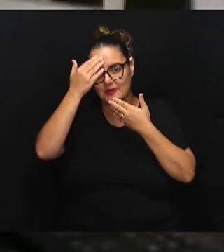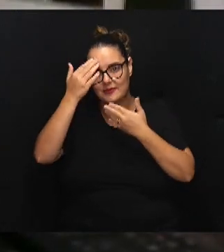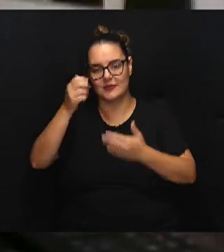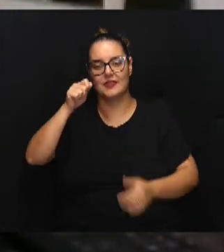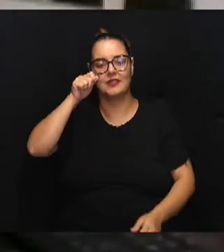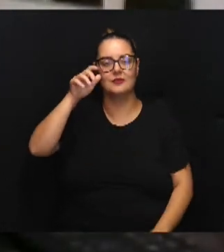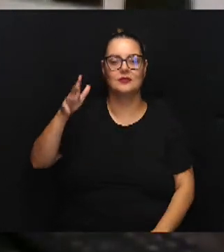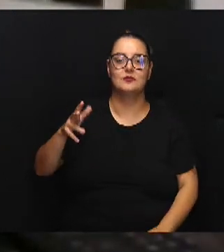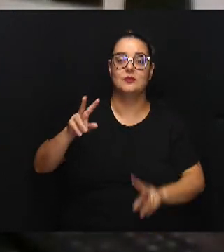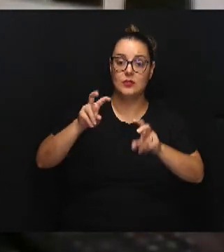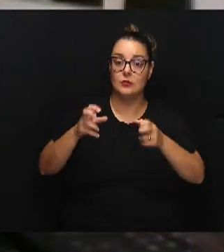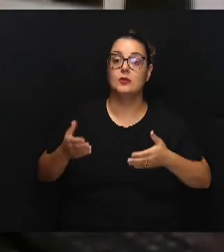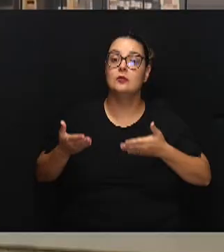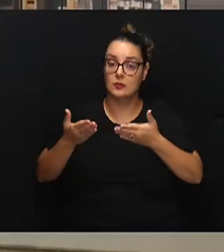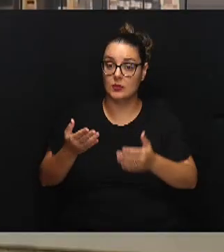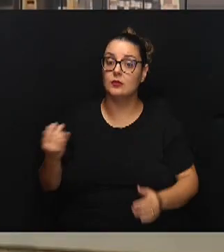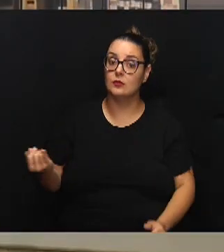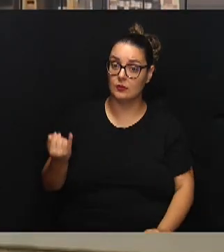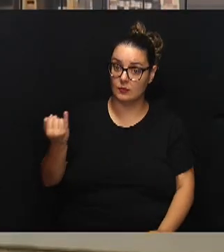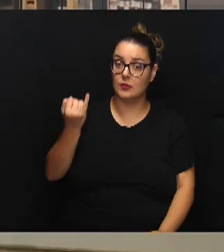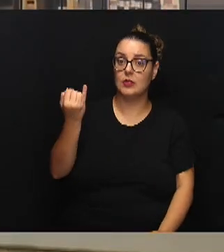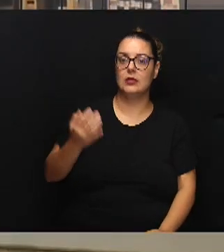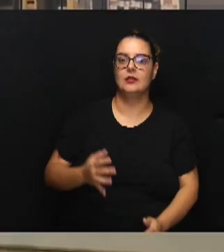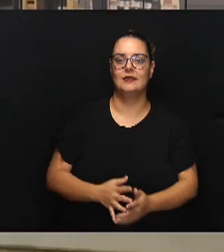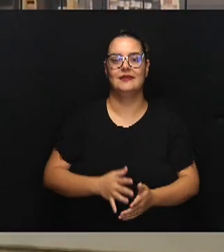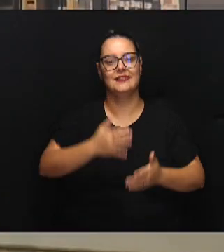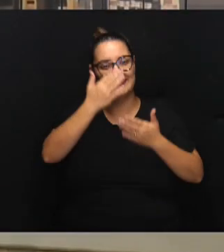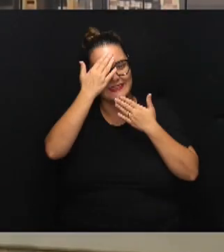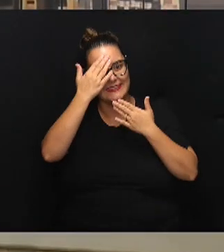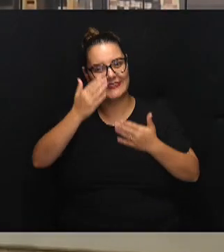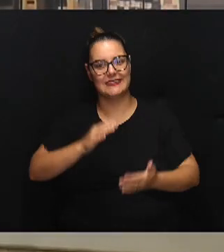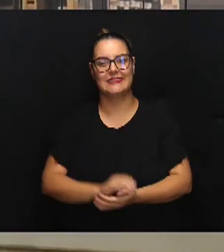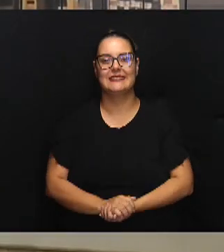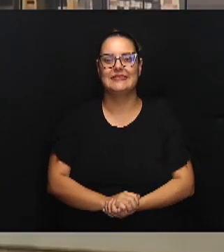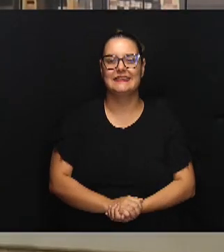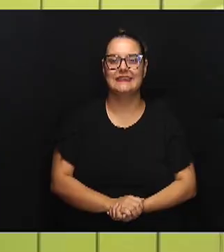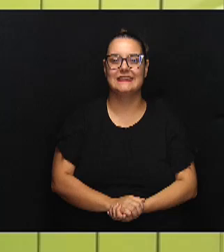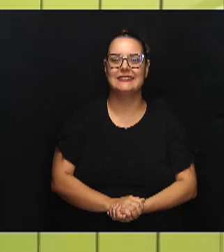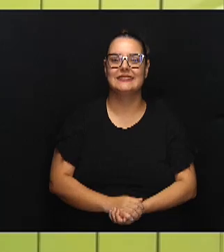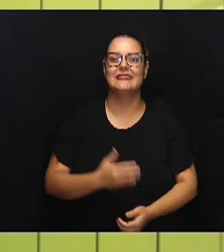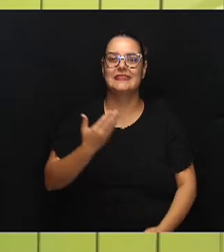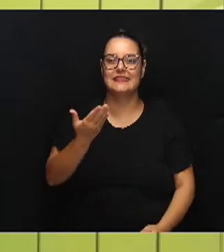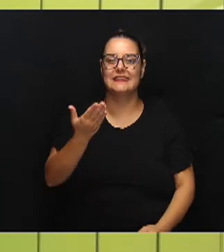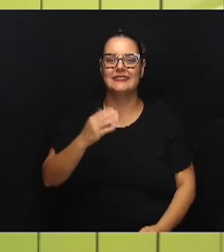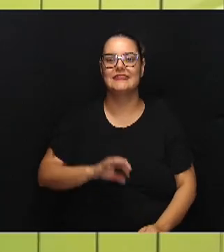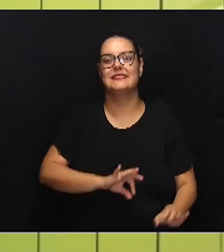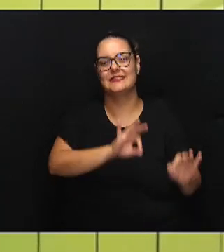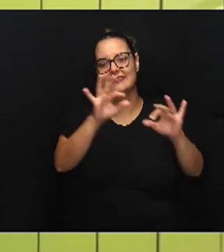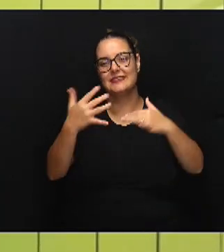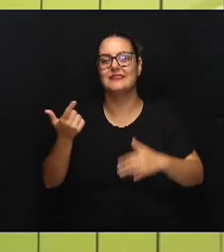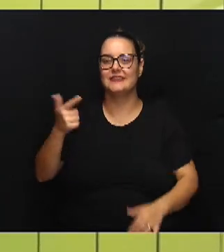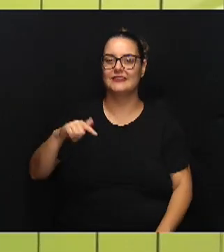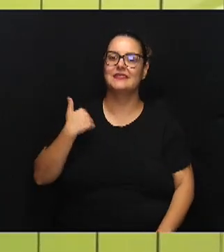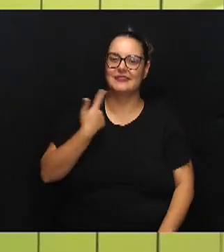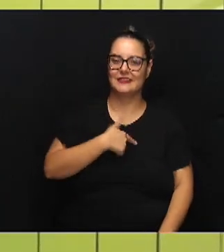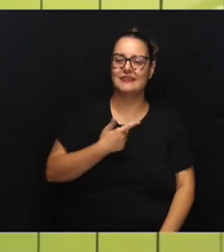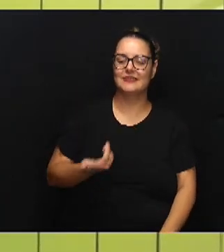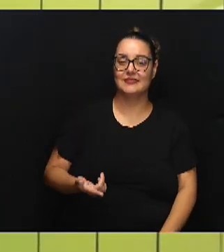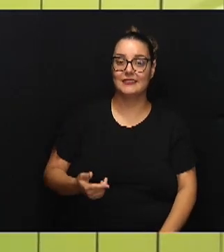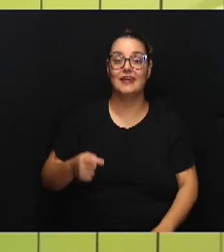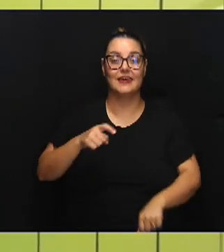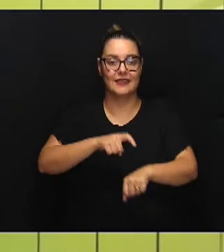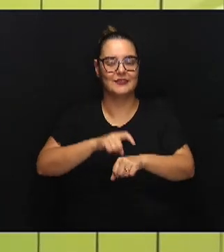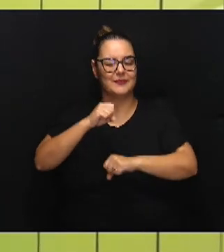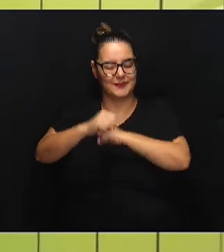Alexandra, por trazer esse tema tão relevante. Muito obrigada. E para você que nos assiste, continue com a gente, porque agora é hora